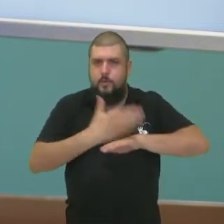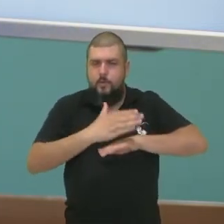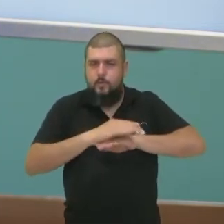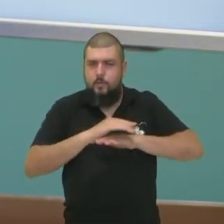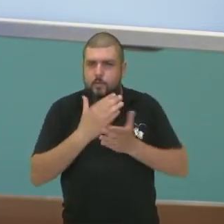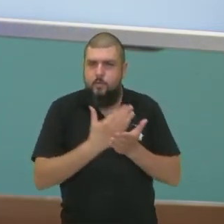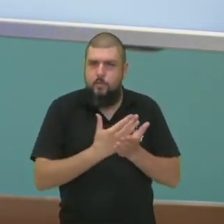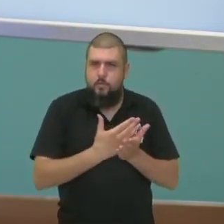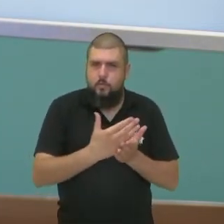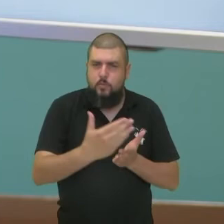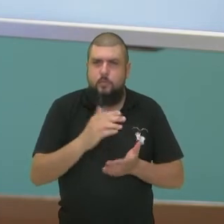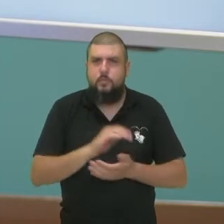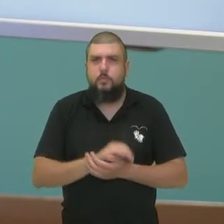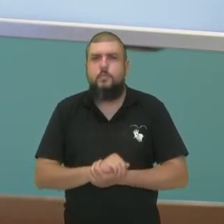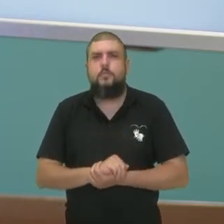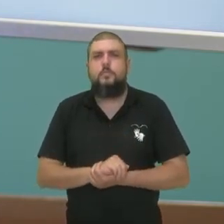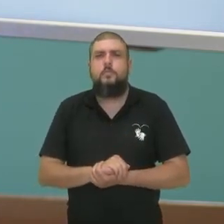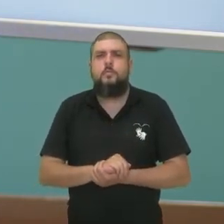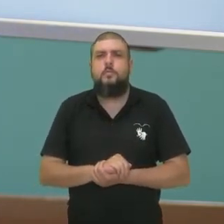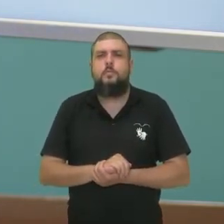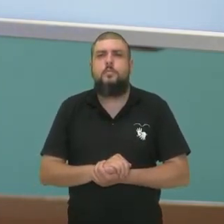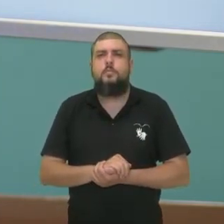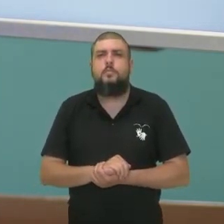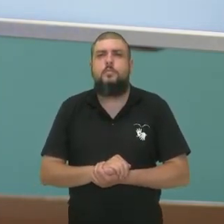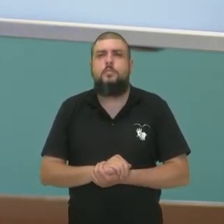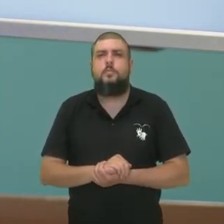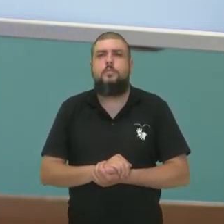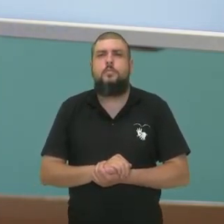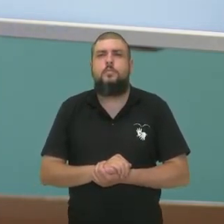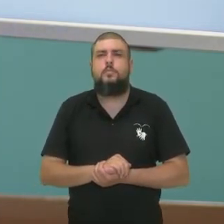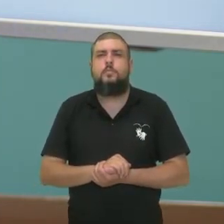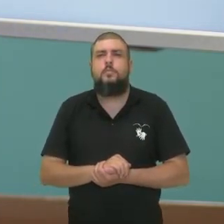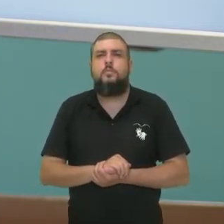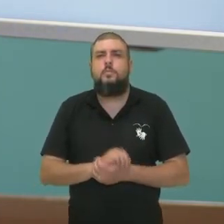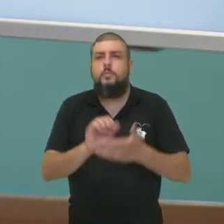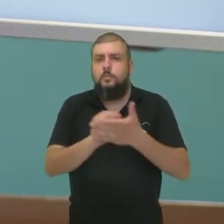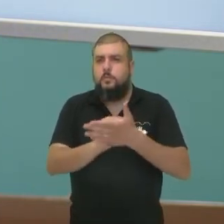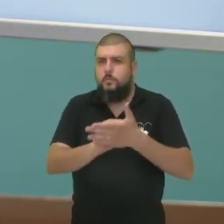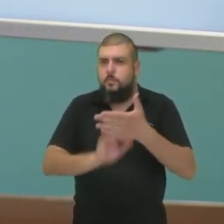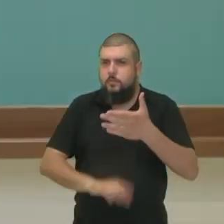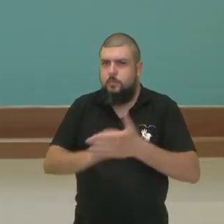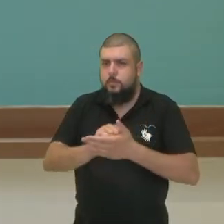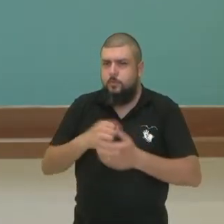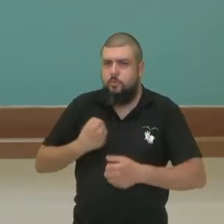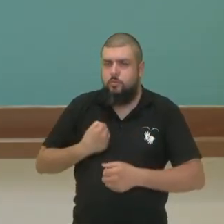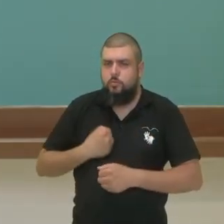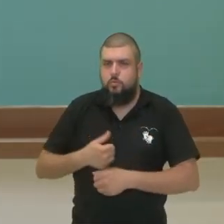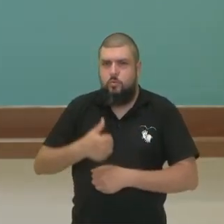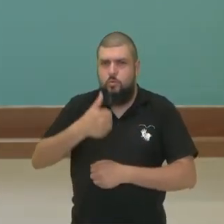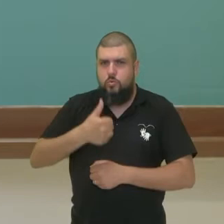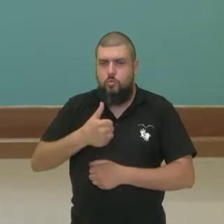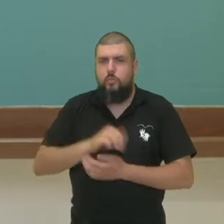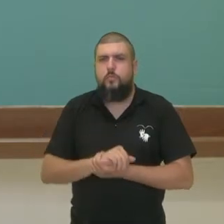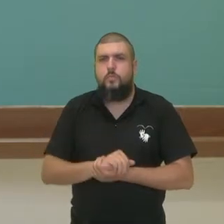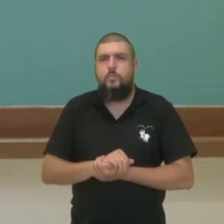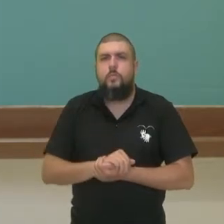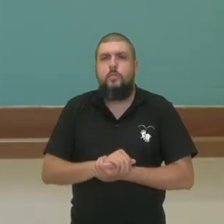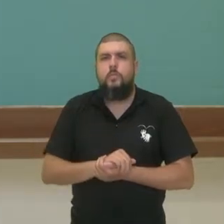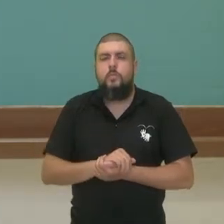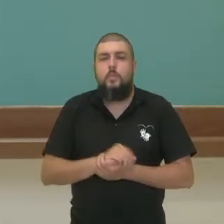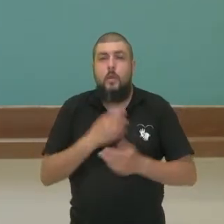ficar esperto. Bora lá então na atividade. Atividade 1. O texto que estamos lendo é